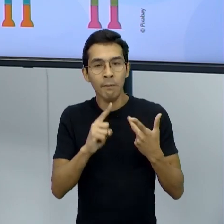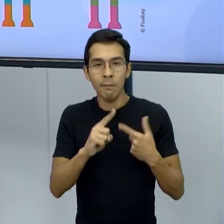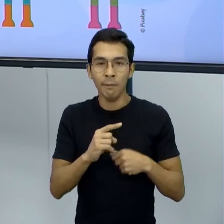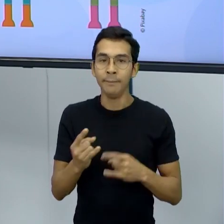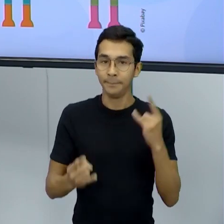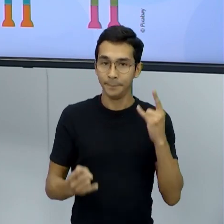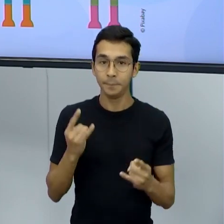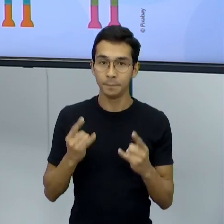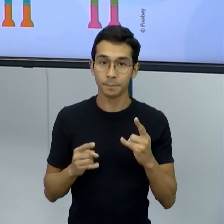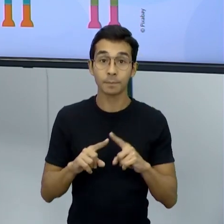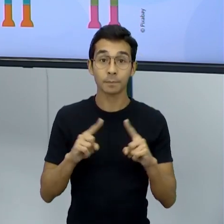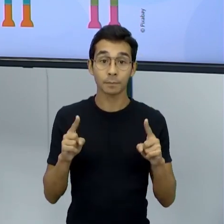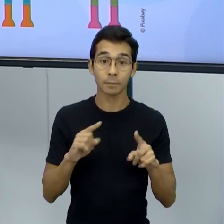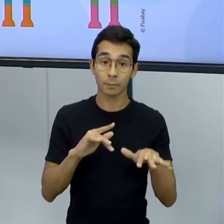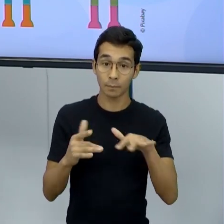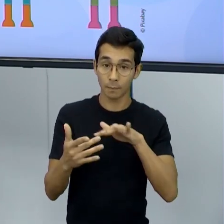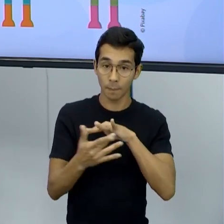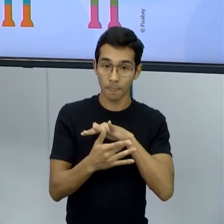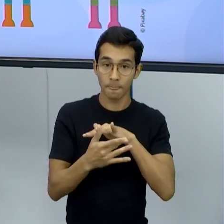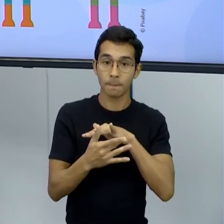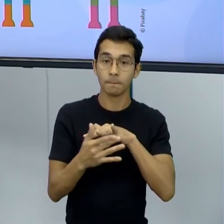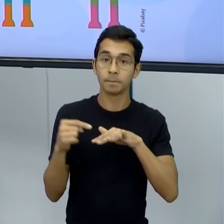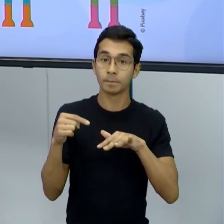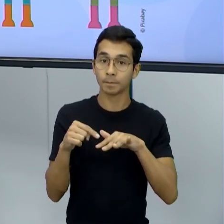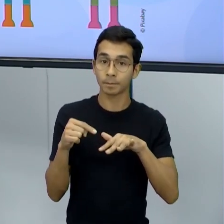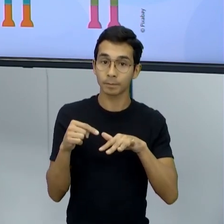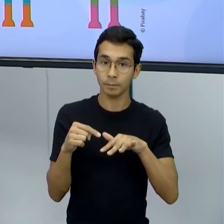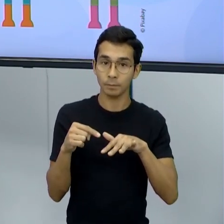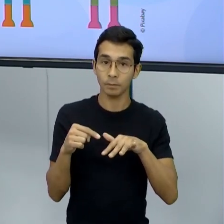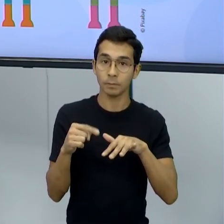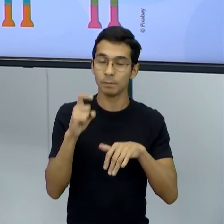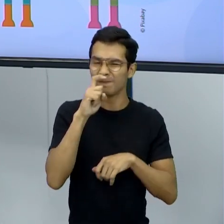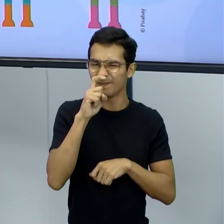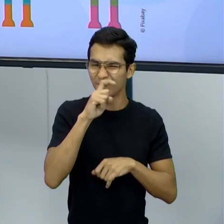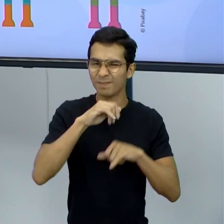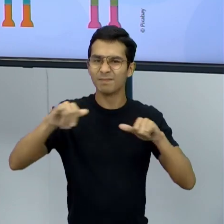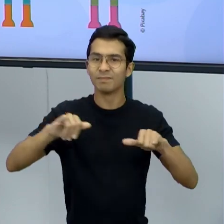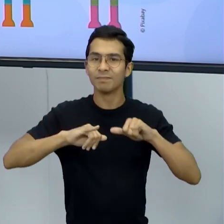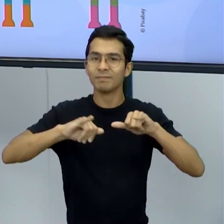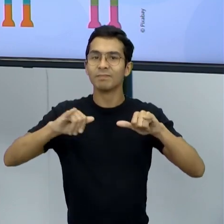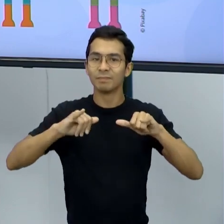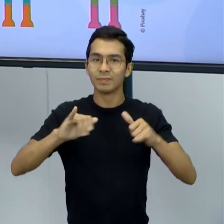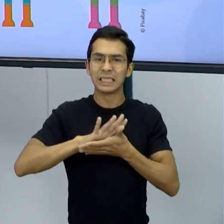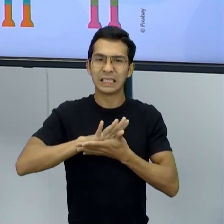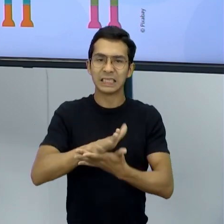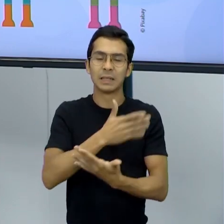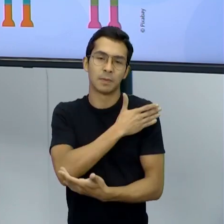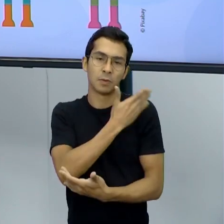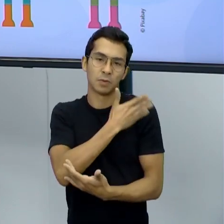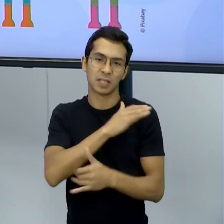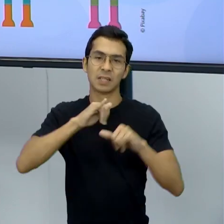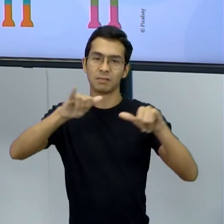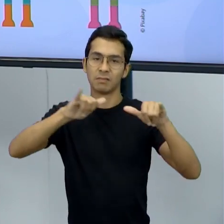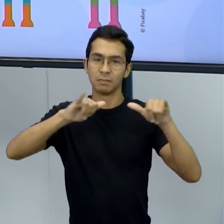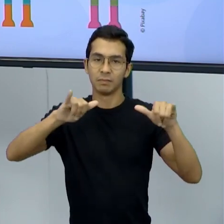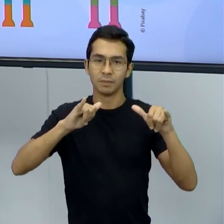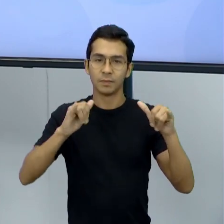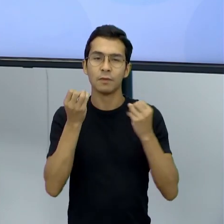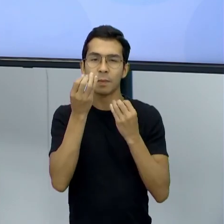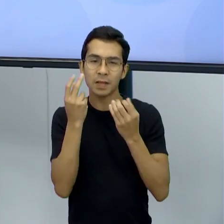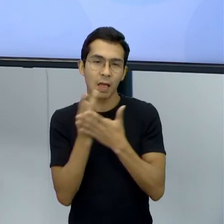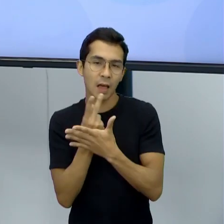quando isso é utilizado na rede social para compartilhar notícias falsas, ideias preconceituosas, manipular